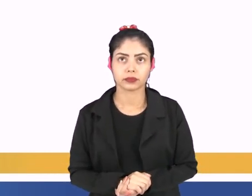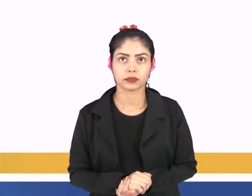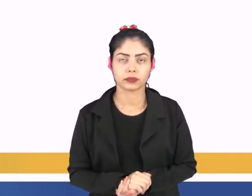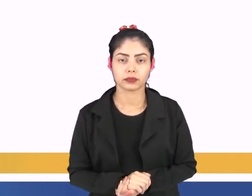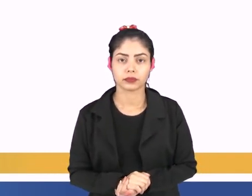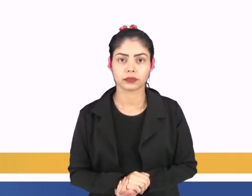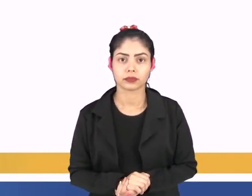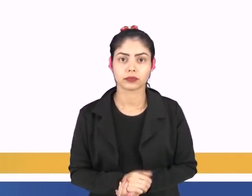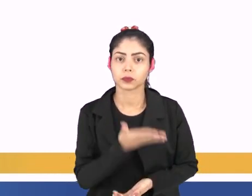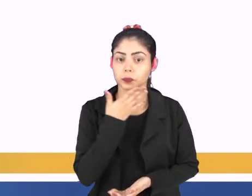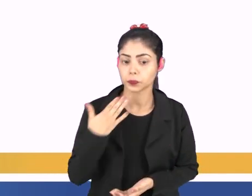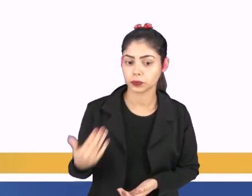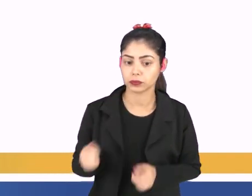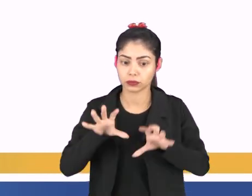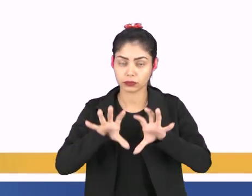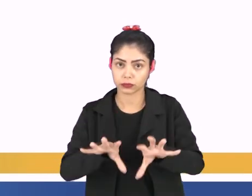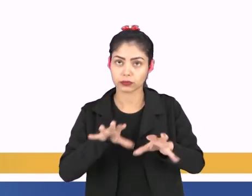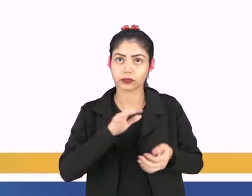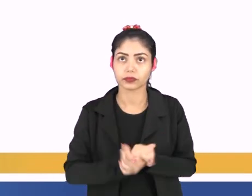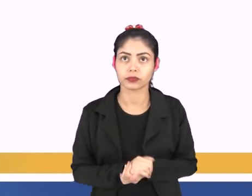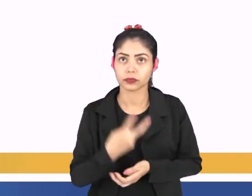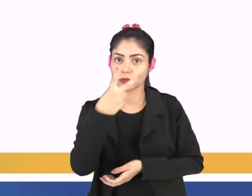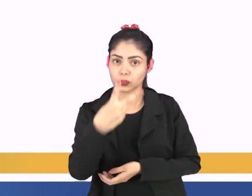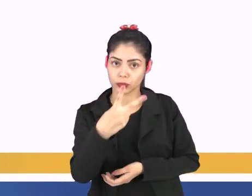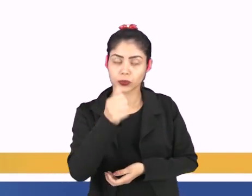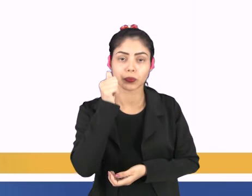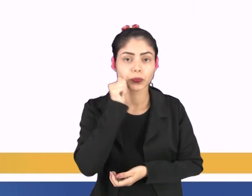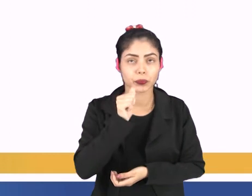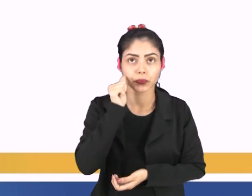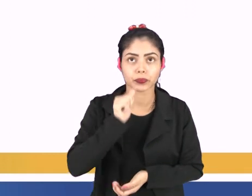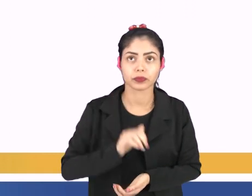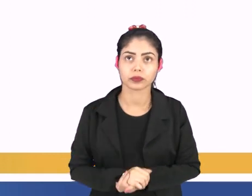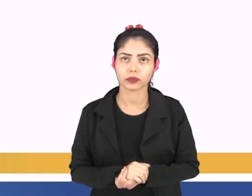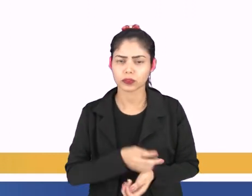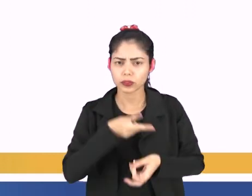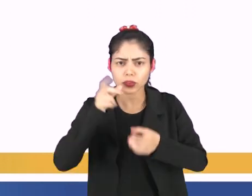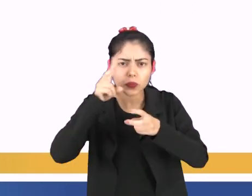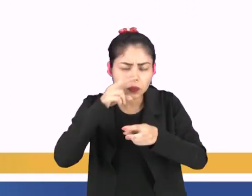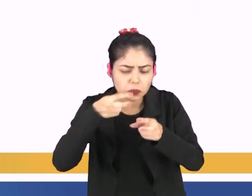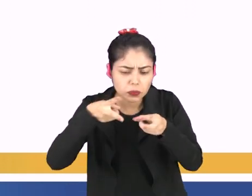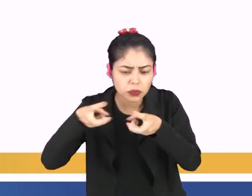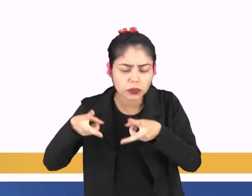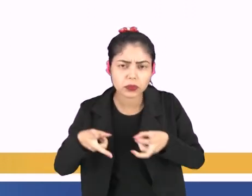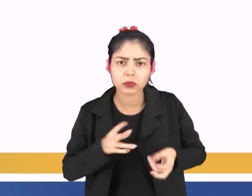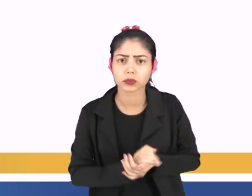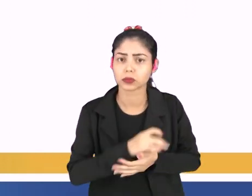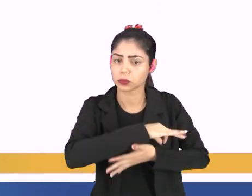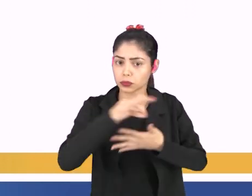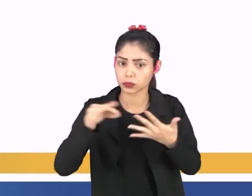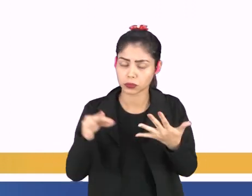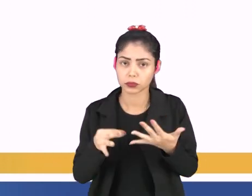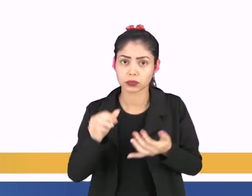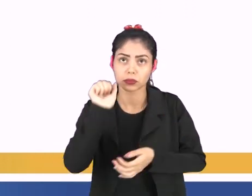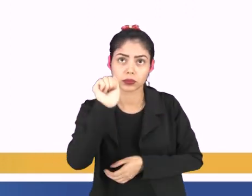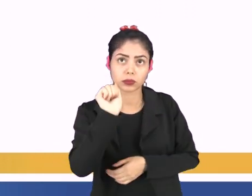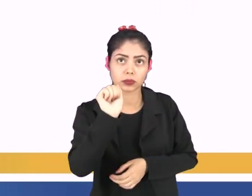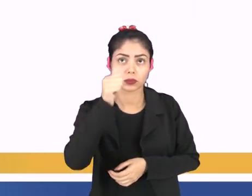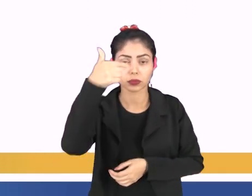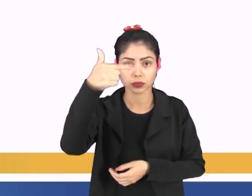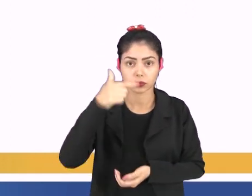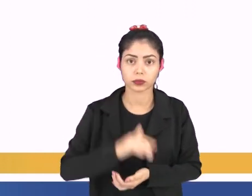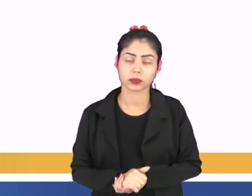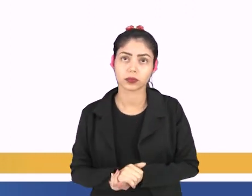para assegurar essa situação de ser 2 feminino, você observa os elementos A ao quadrado,